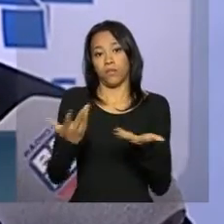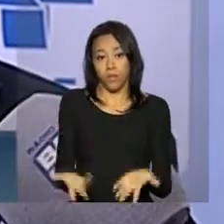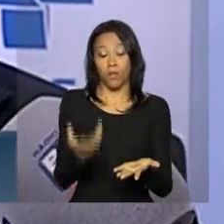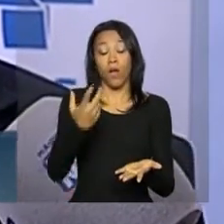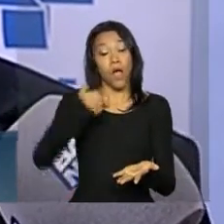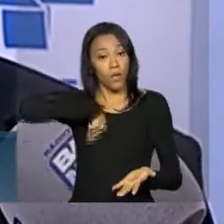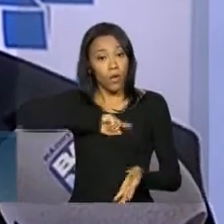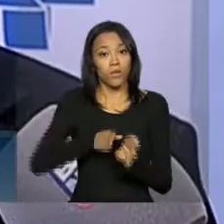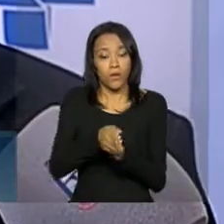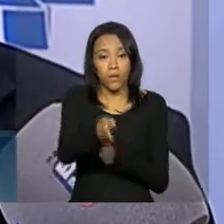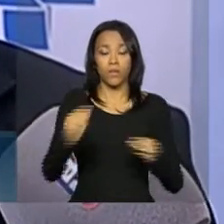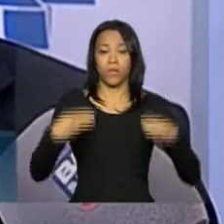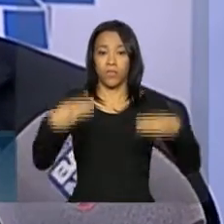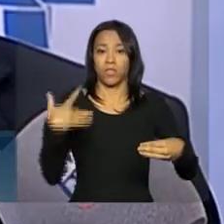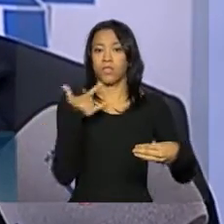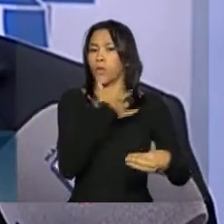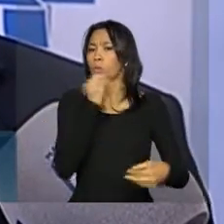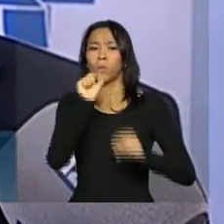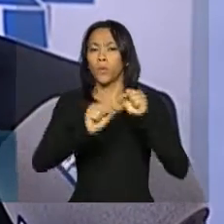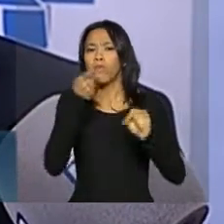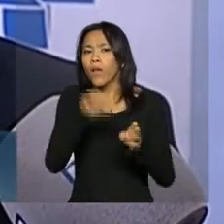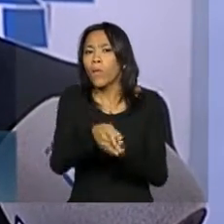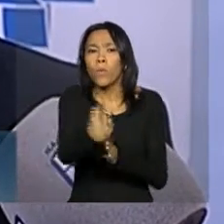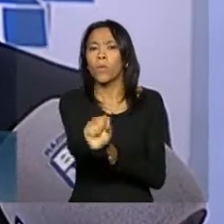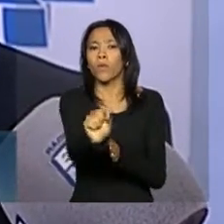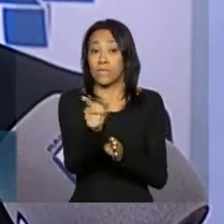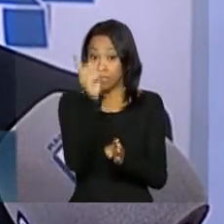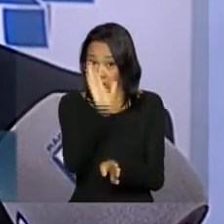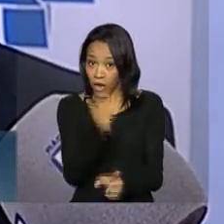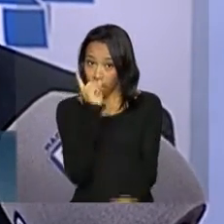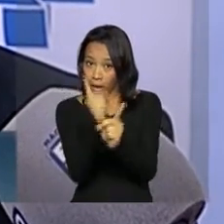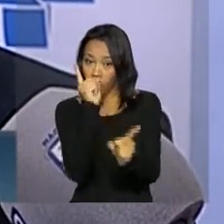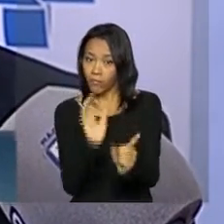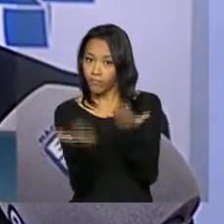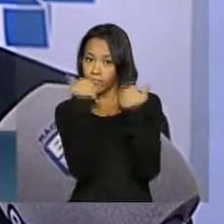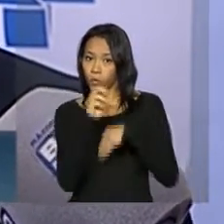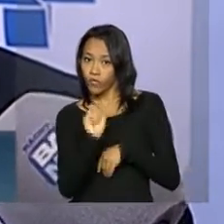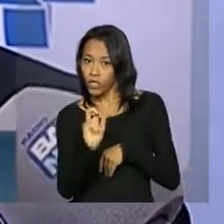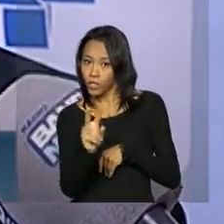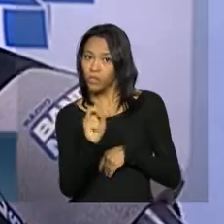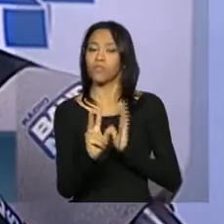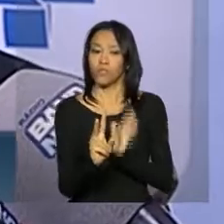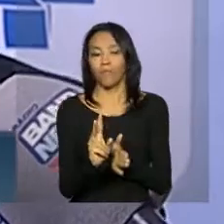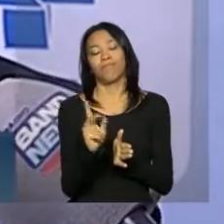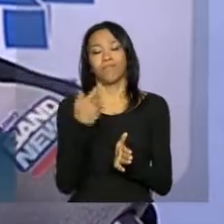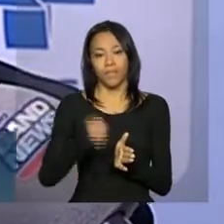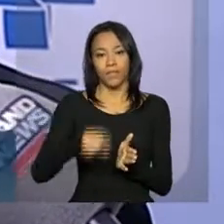recomendação do Ministério da Saúde é de que, identificado o vírus, a pessoa se submeta